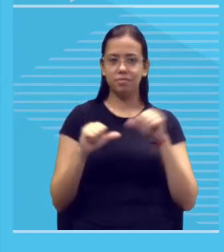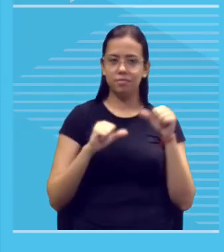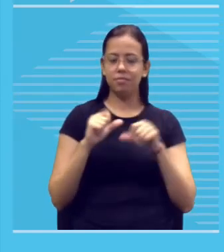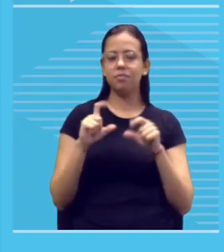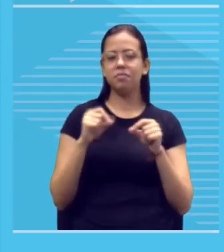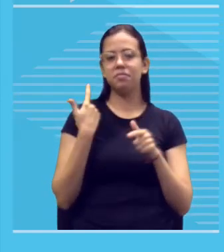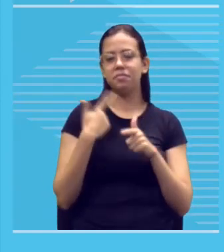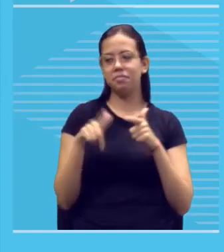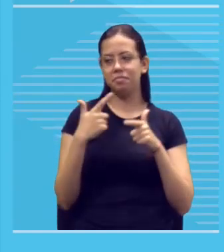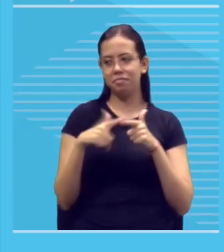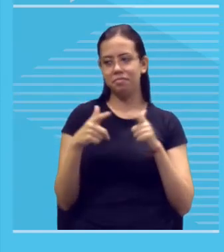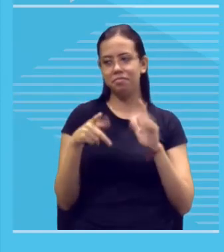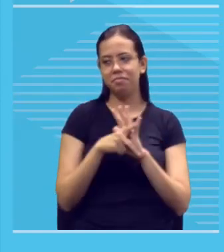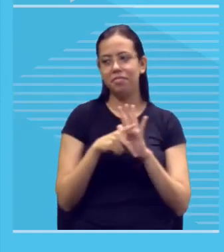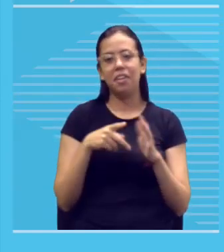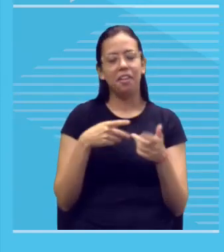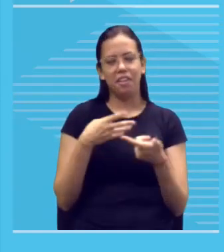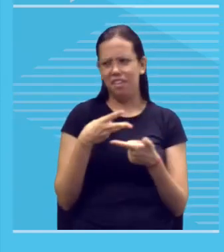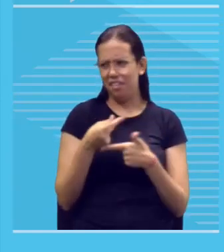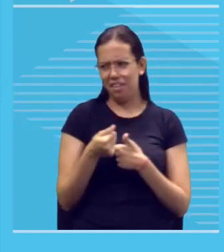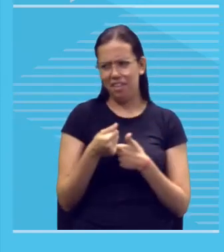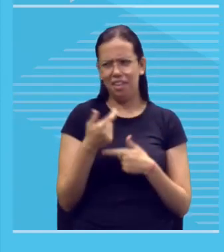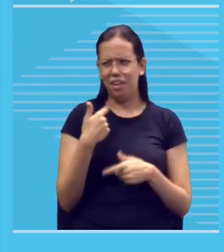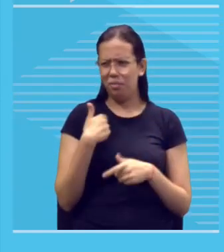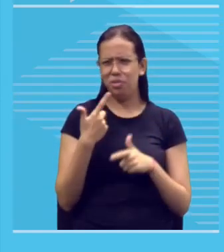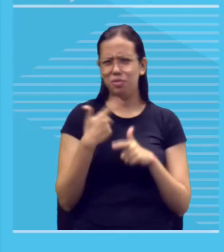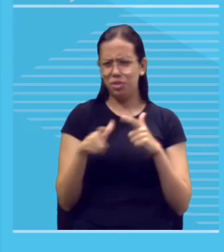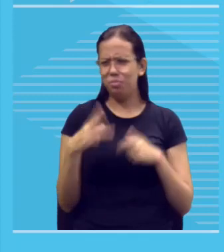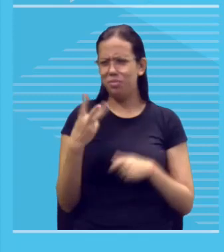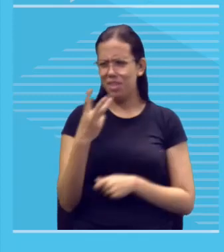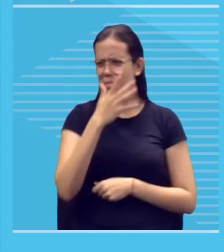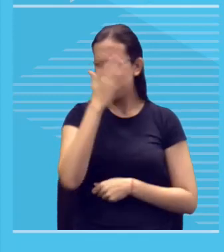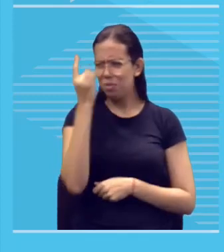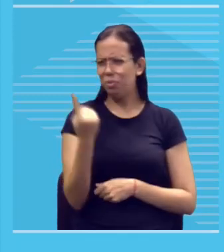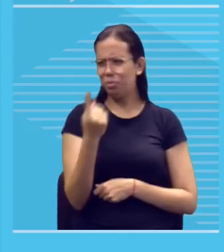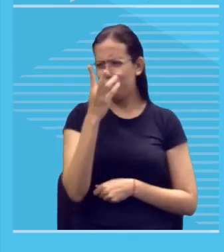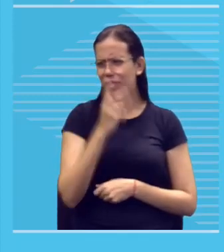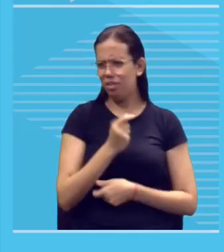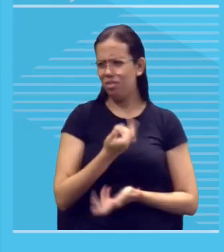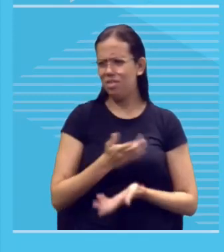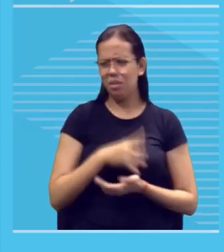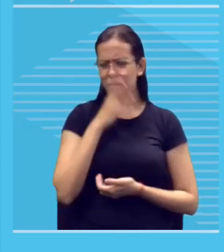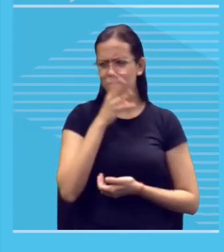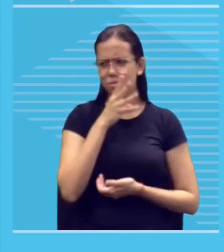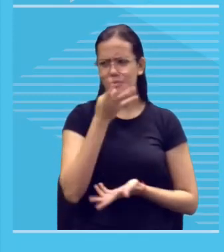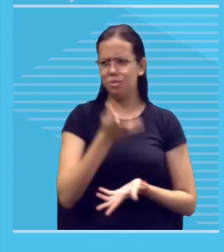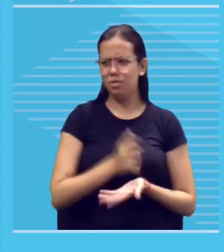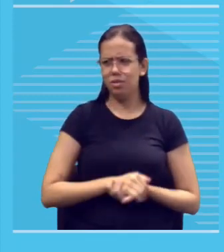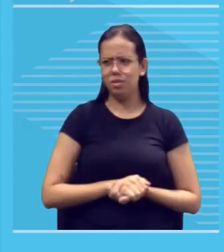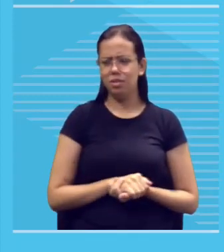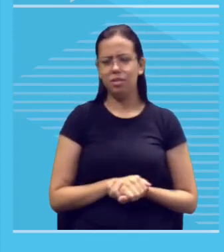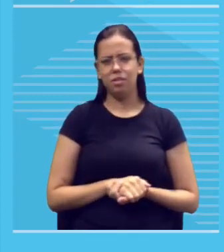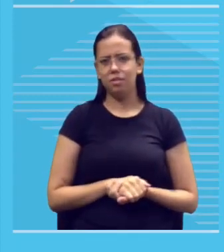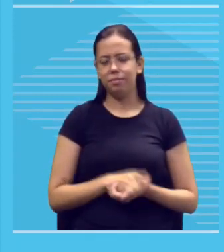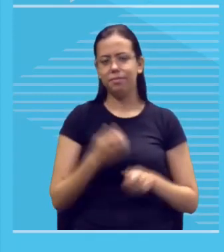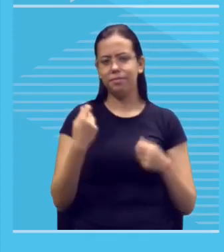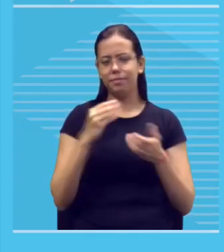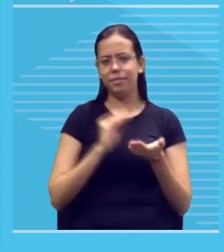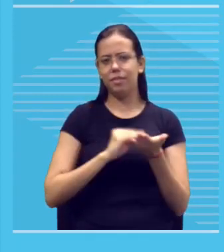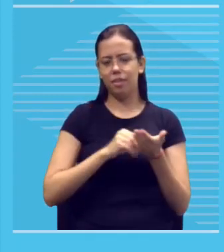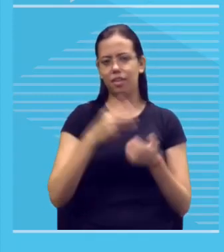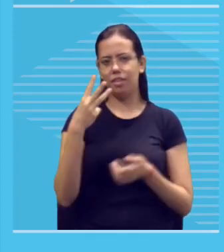algébrico já tem duas pessoas Precisamos de uma terceira que acompanha aí né